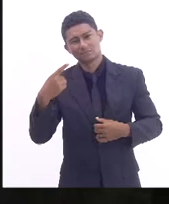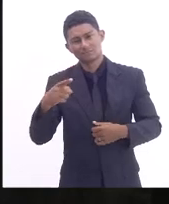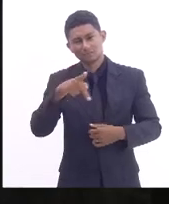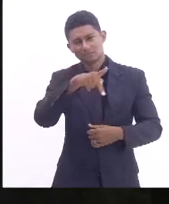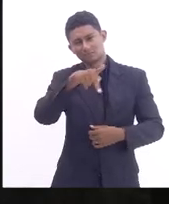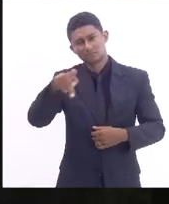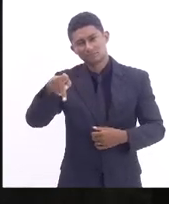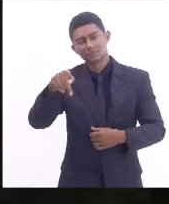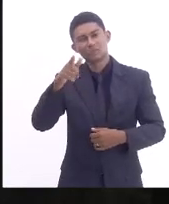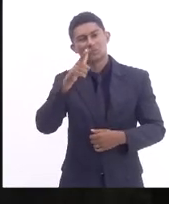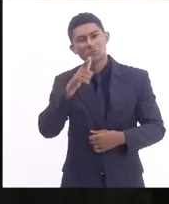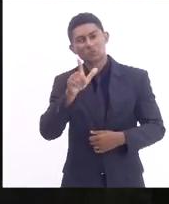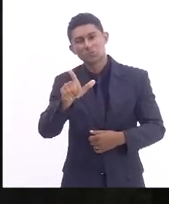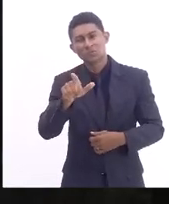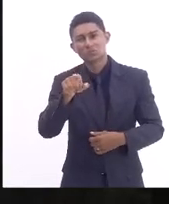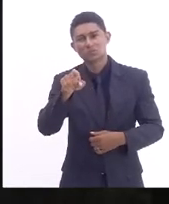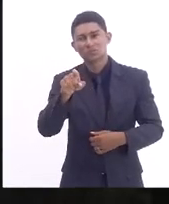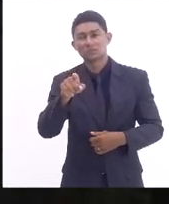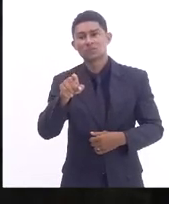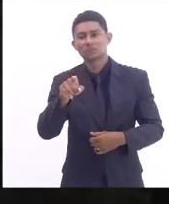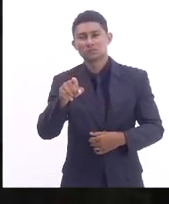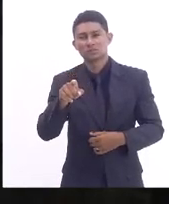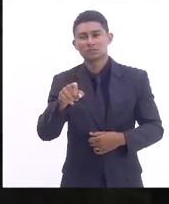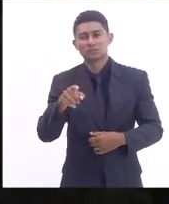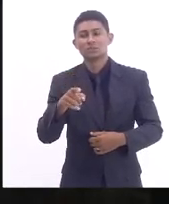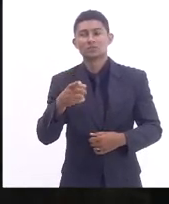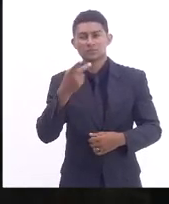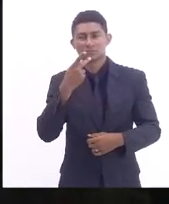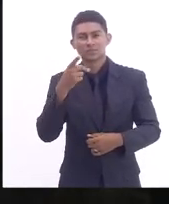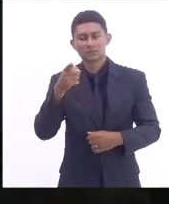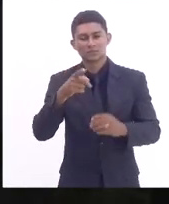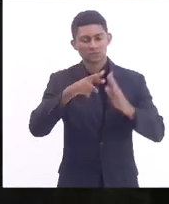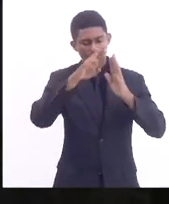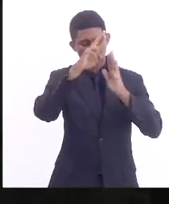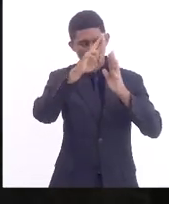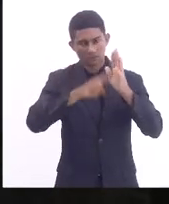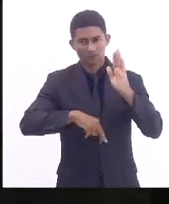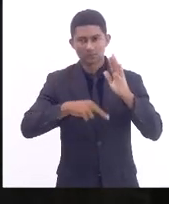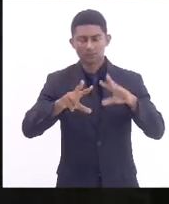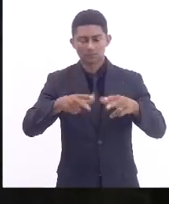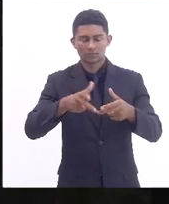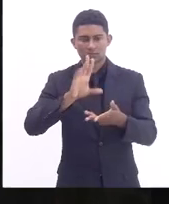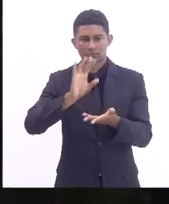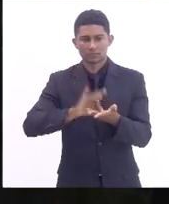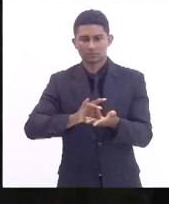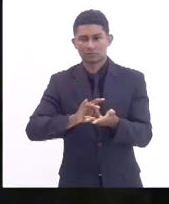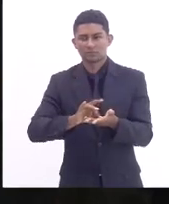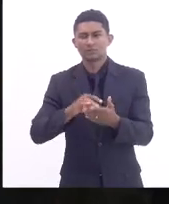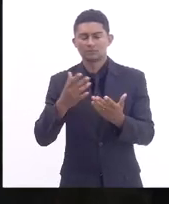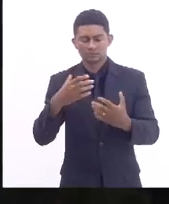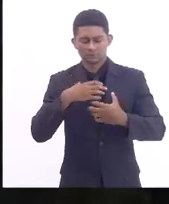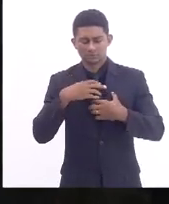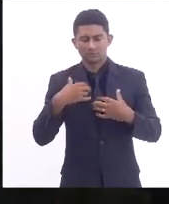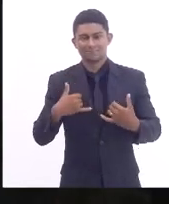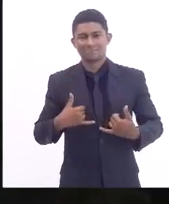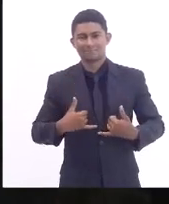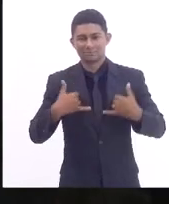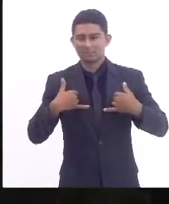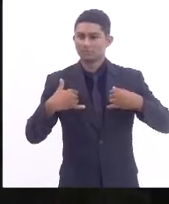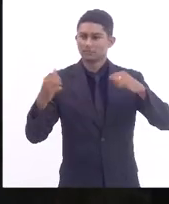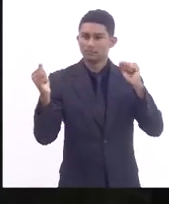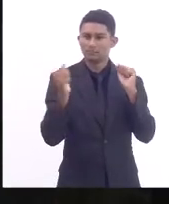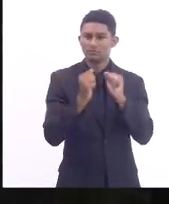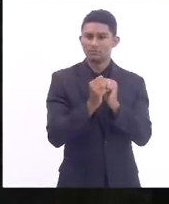essa condição tá lá fazendo aqui Já sei se tem lá o relatório da comissão de verdade então orgulho citar também ao lado